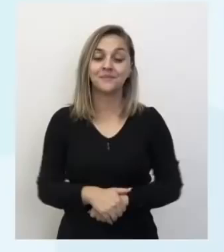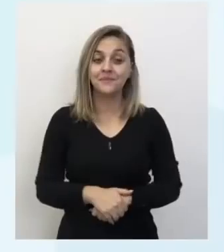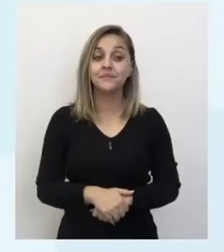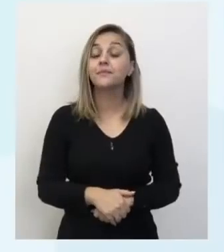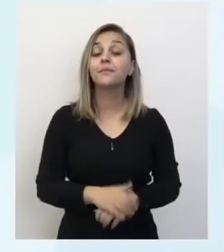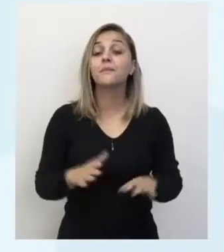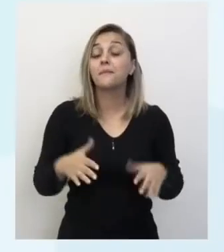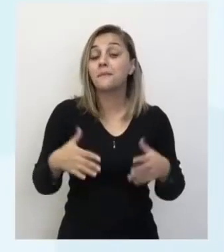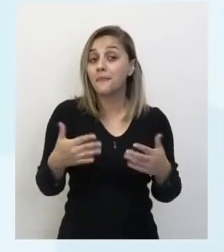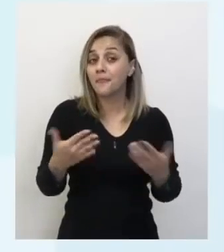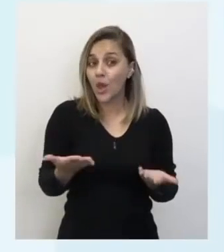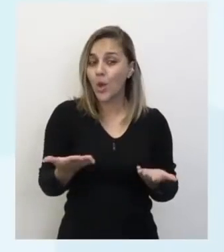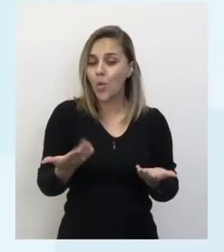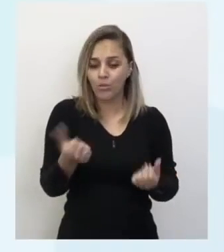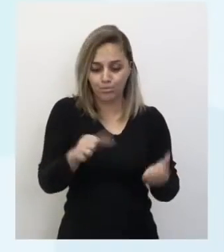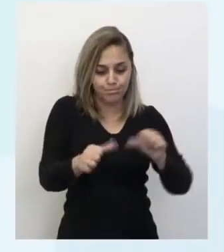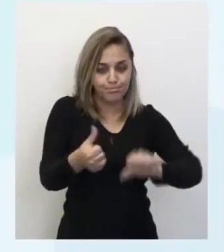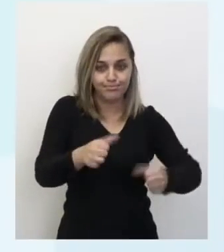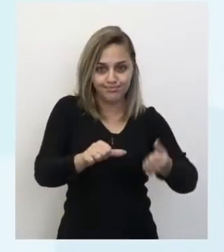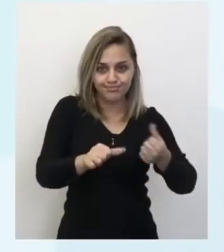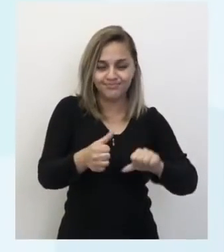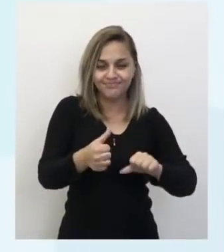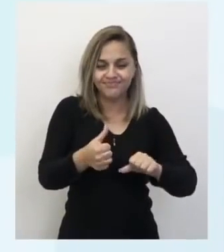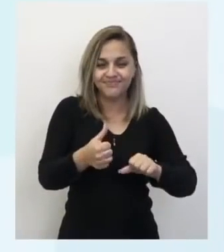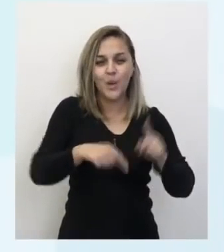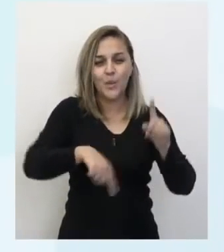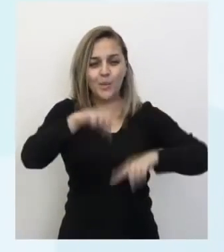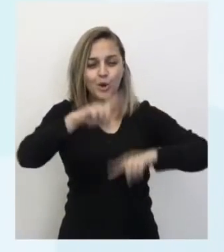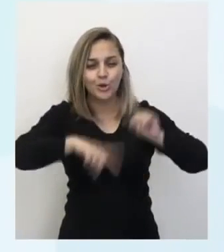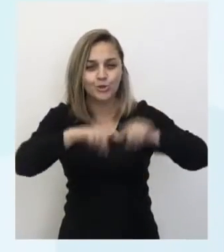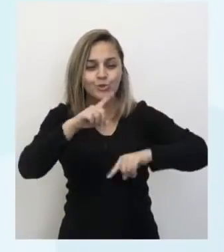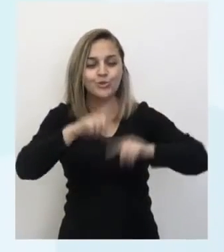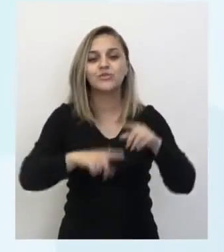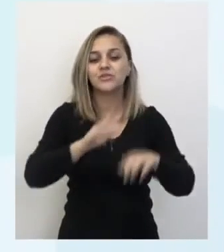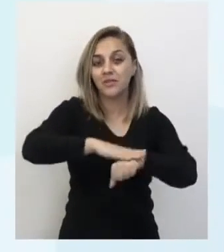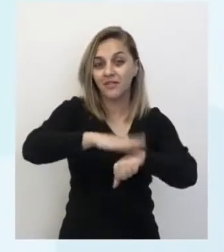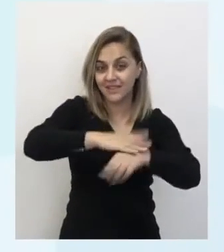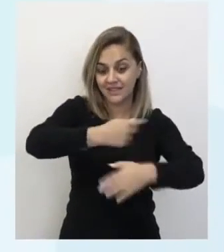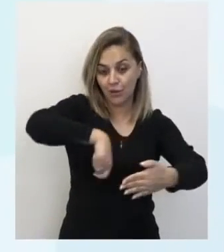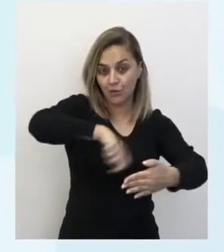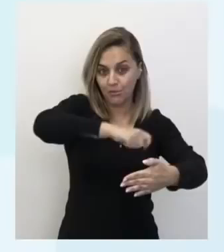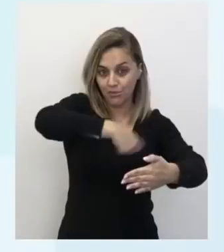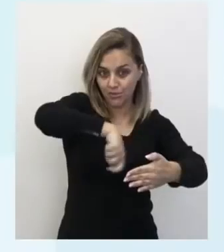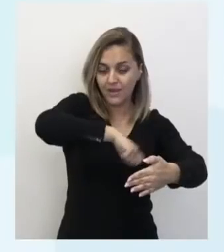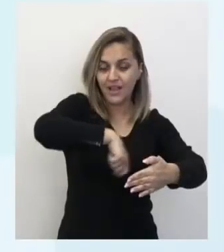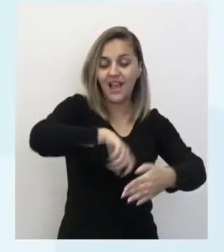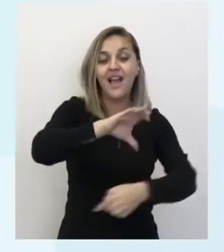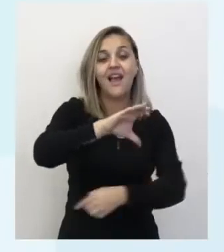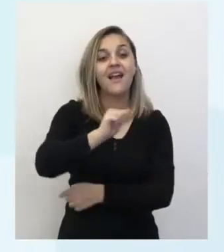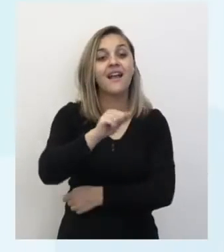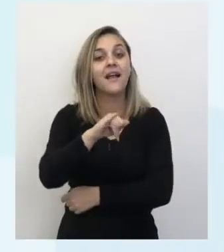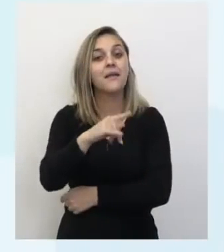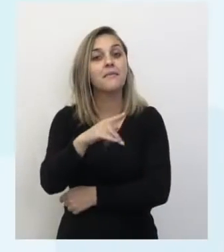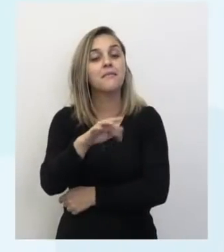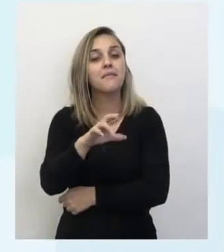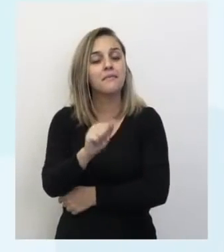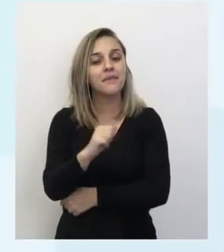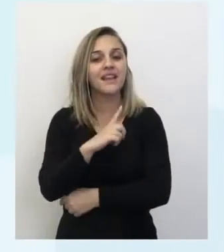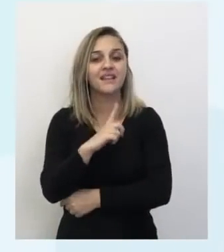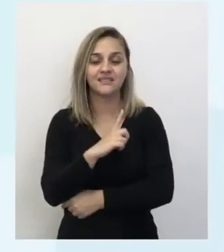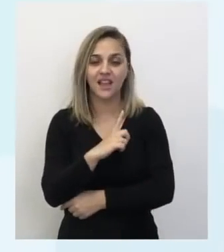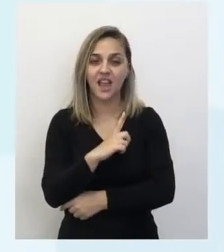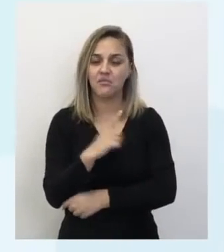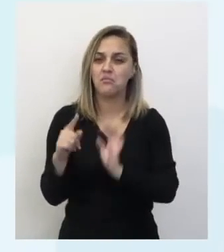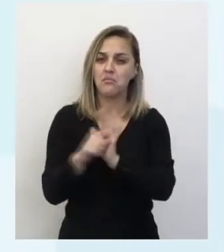disponibilidade dos mesmos ingredientes para produzir no litoral pratos da cozinha caipira? A disponibilidade dos mesmos ingredientes para produzir no